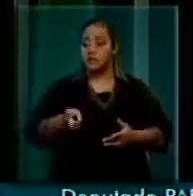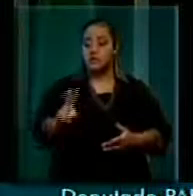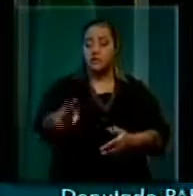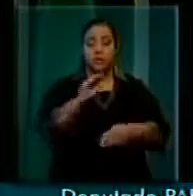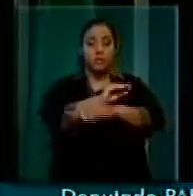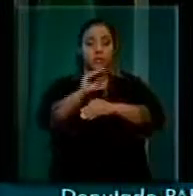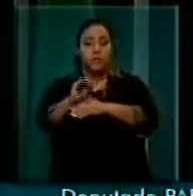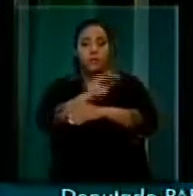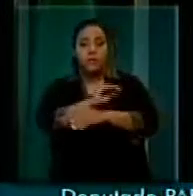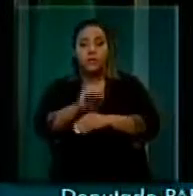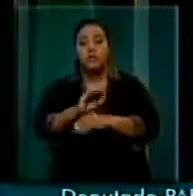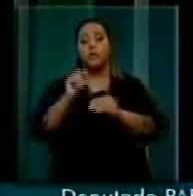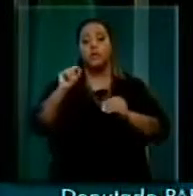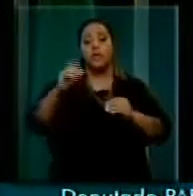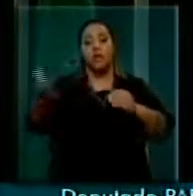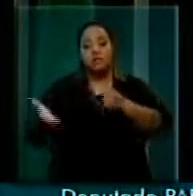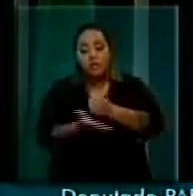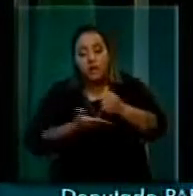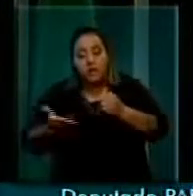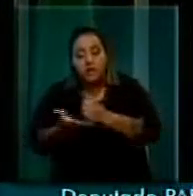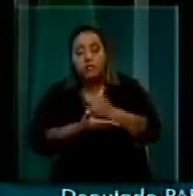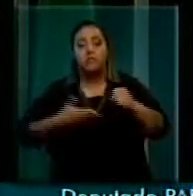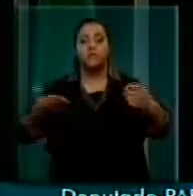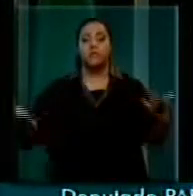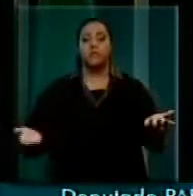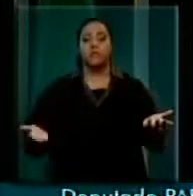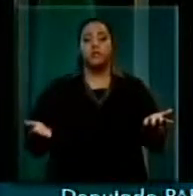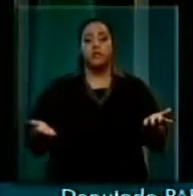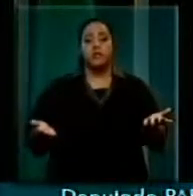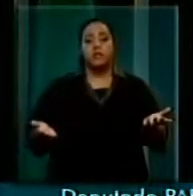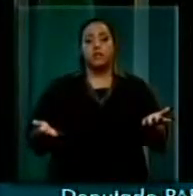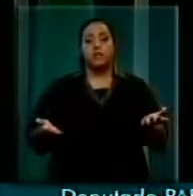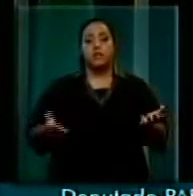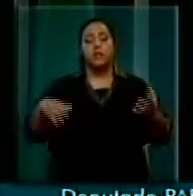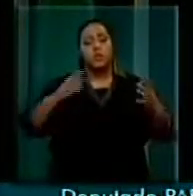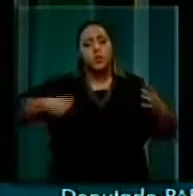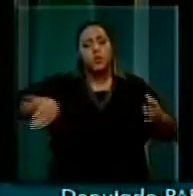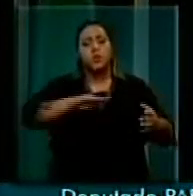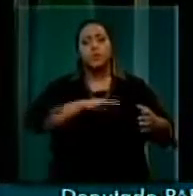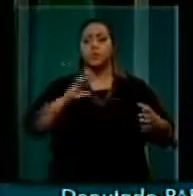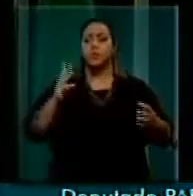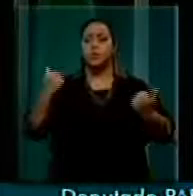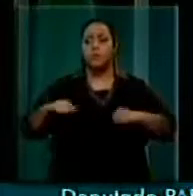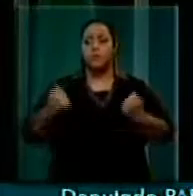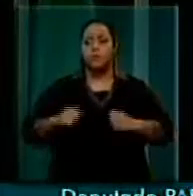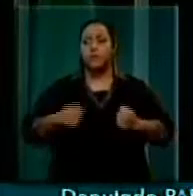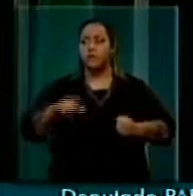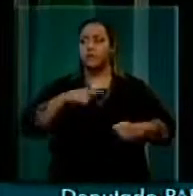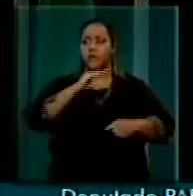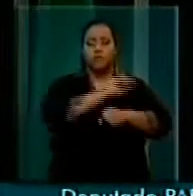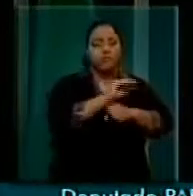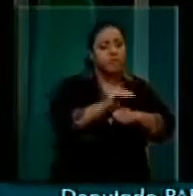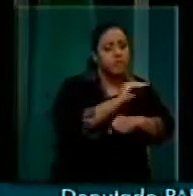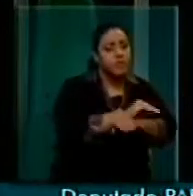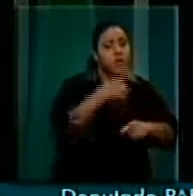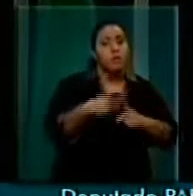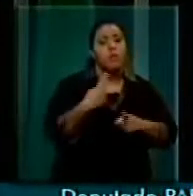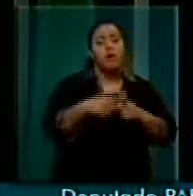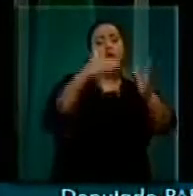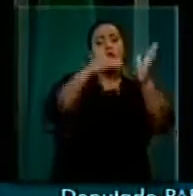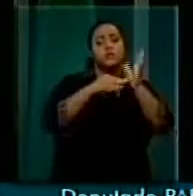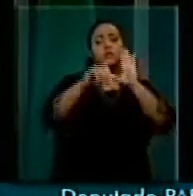zelando pelos fundamentos. Por fundamentos pelos quais nós não temos zelado muito nas últimas décadas e que